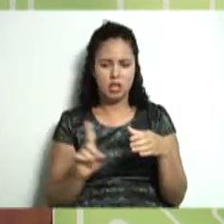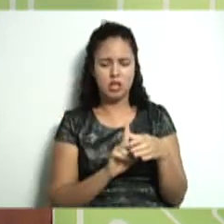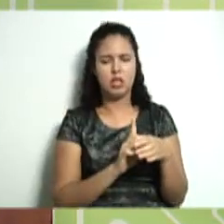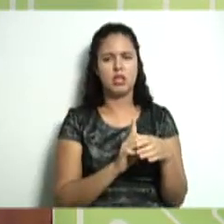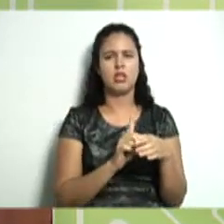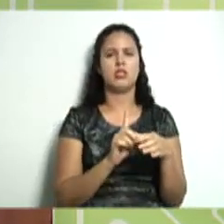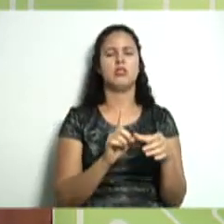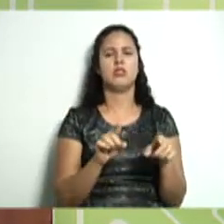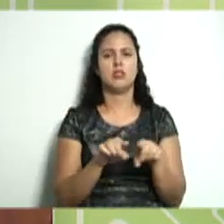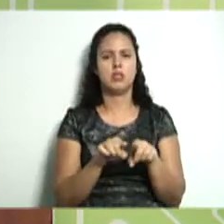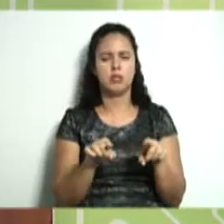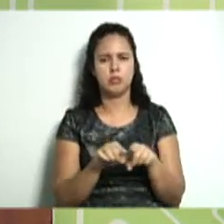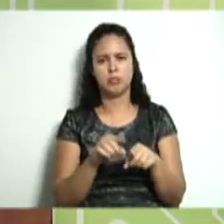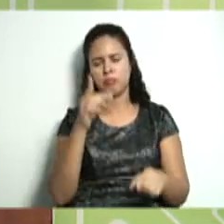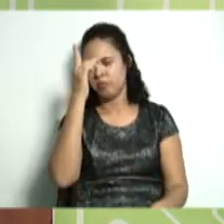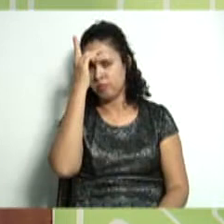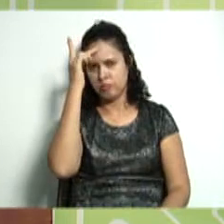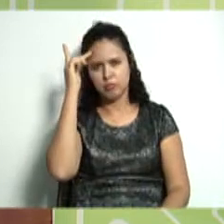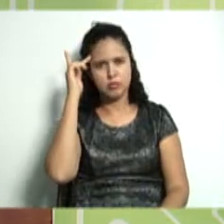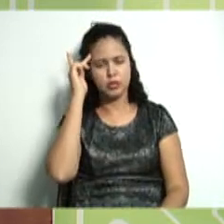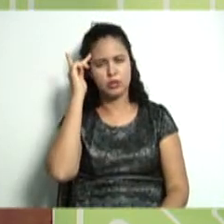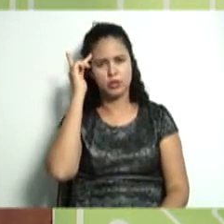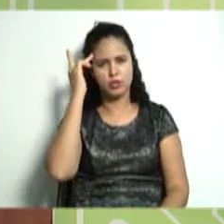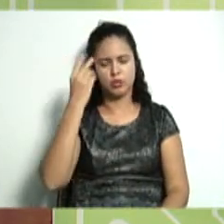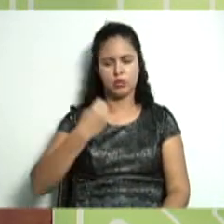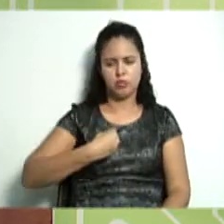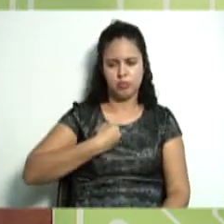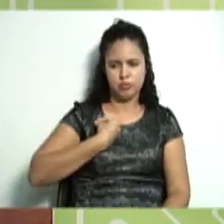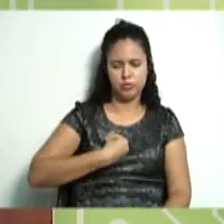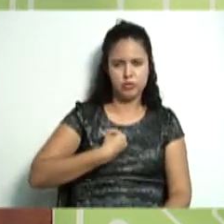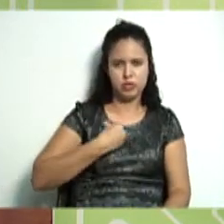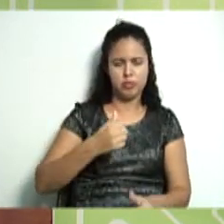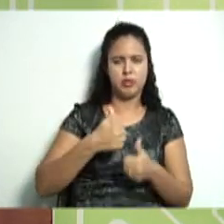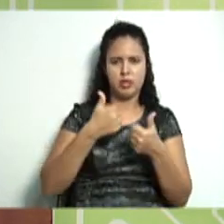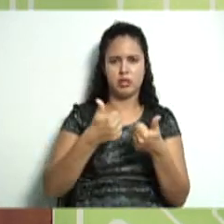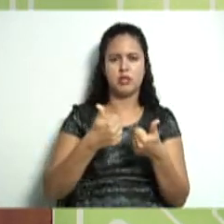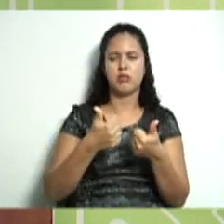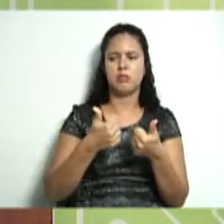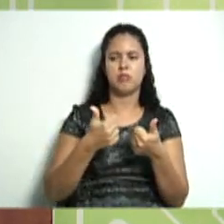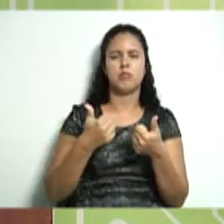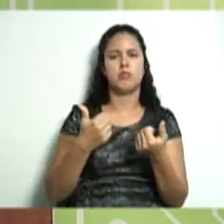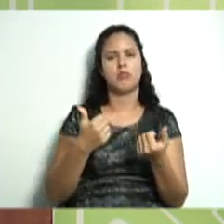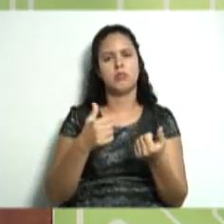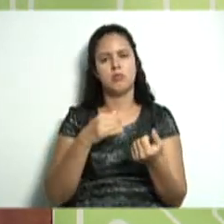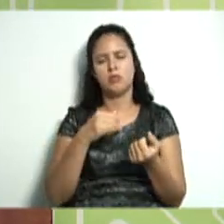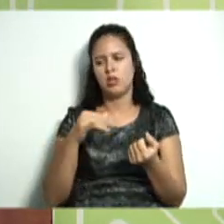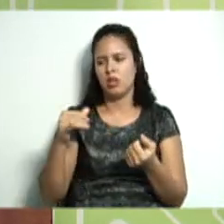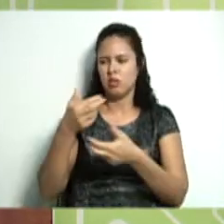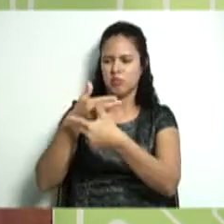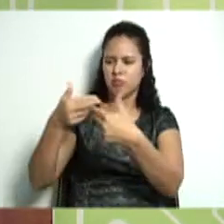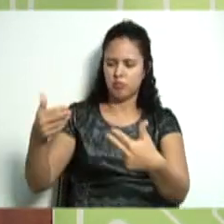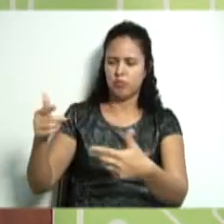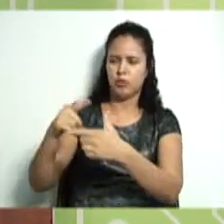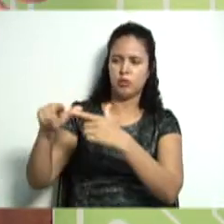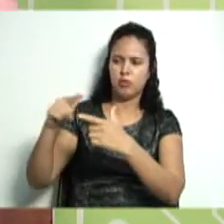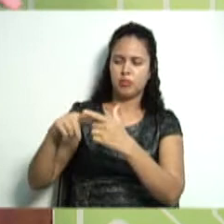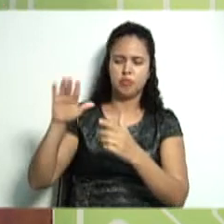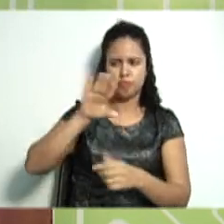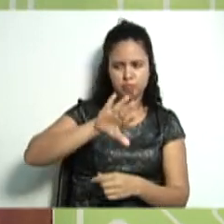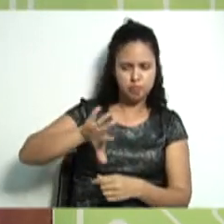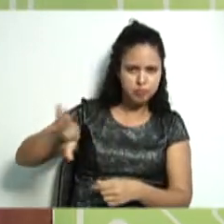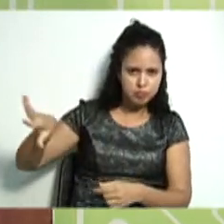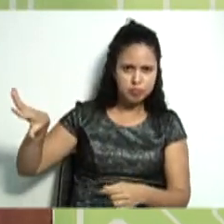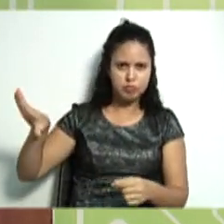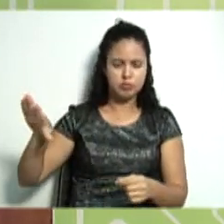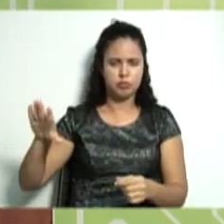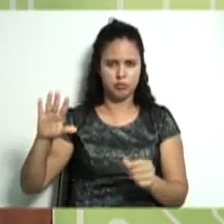melhorar a vida das pessoas e afastar as pessoas dos vícios, né? Principalmente do vício do alcoolismo. A gente tem que manter as